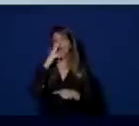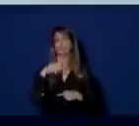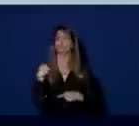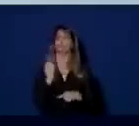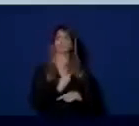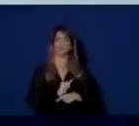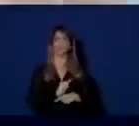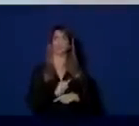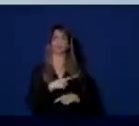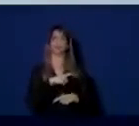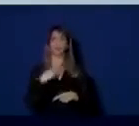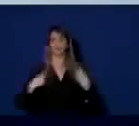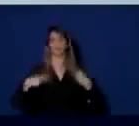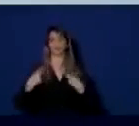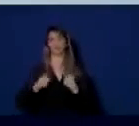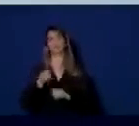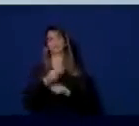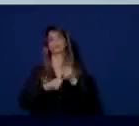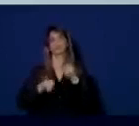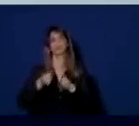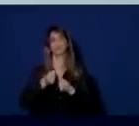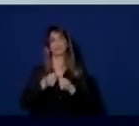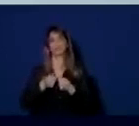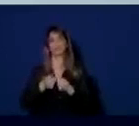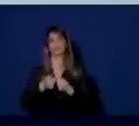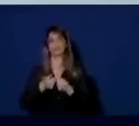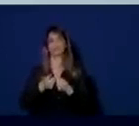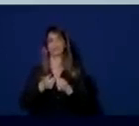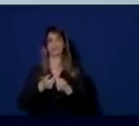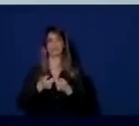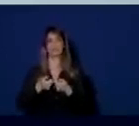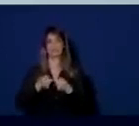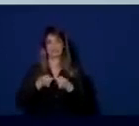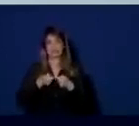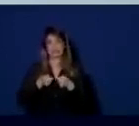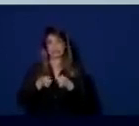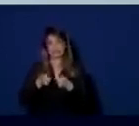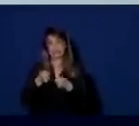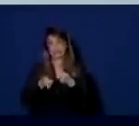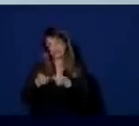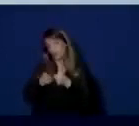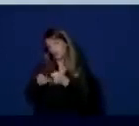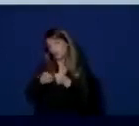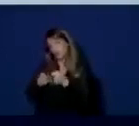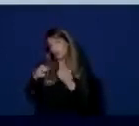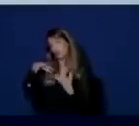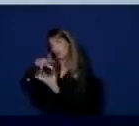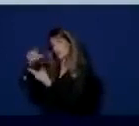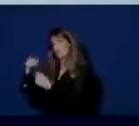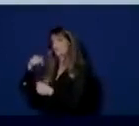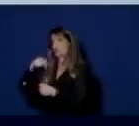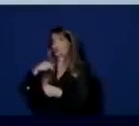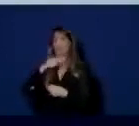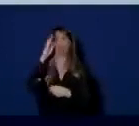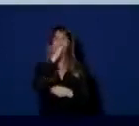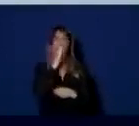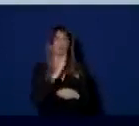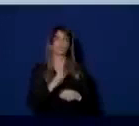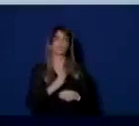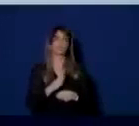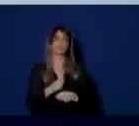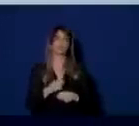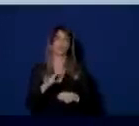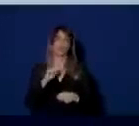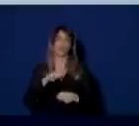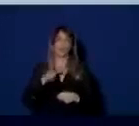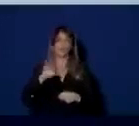gente vai ter a política monetária sendo apertada no resto do mundo, e a política monetária no Brasil vai ser afrouxada e o câmbio